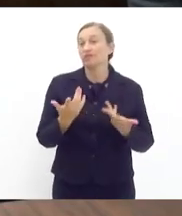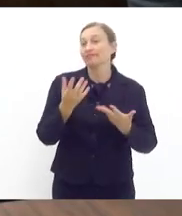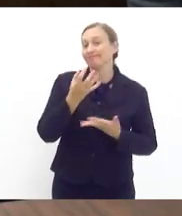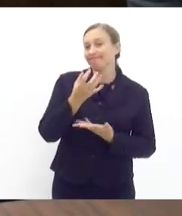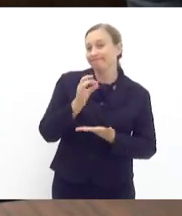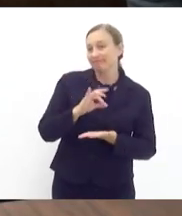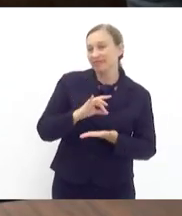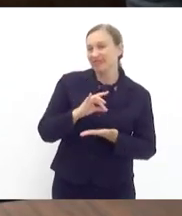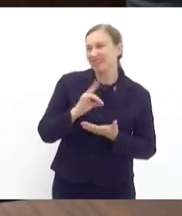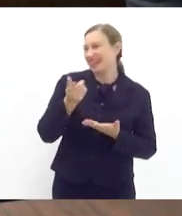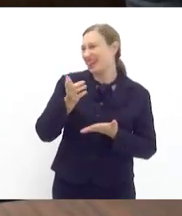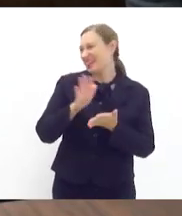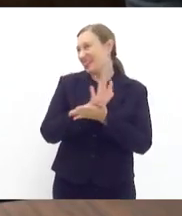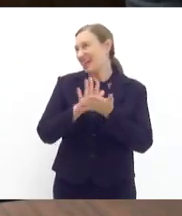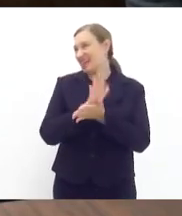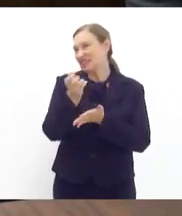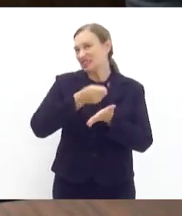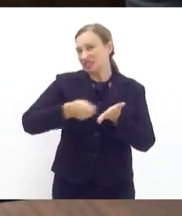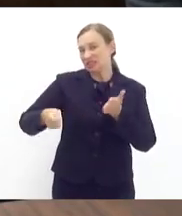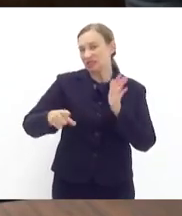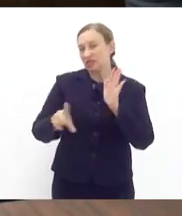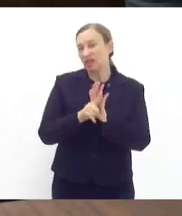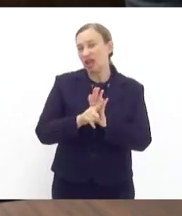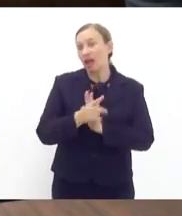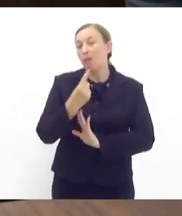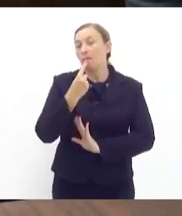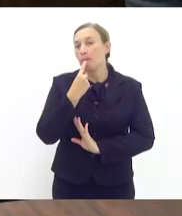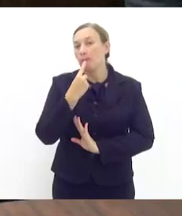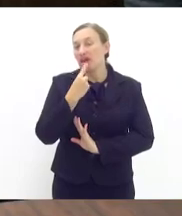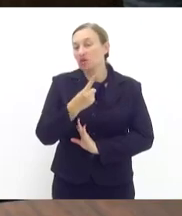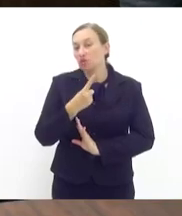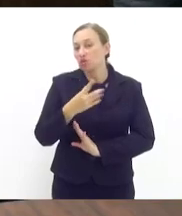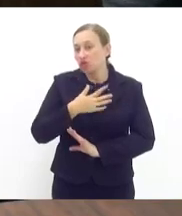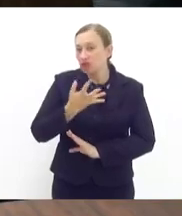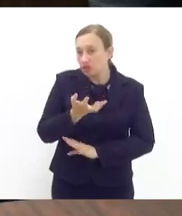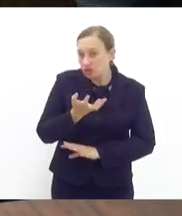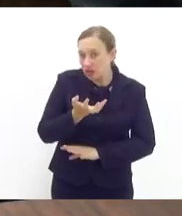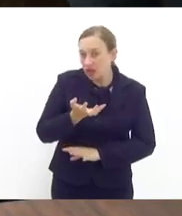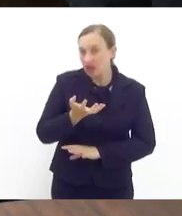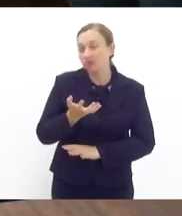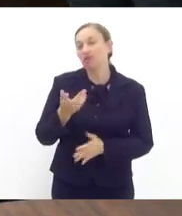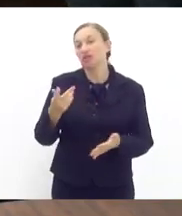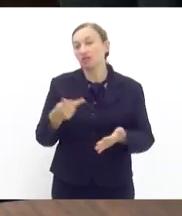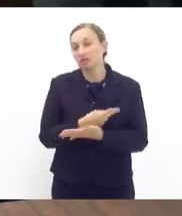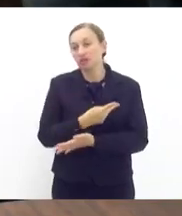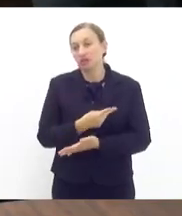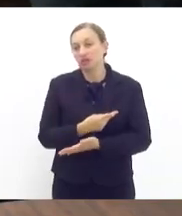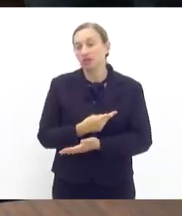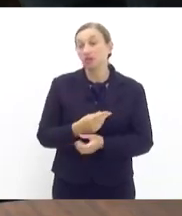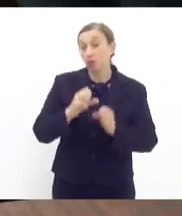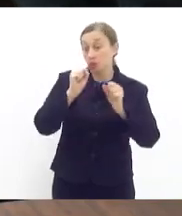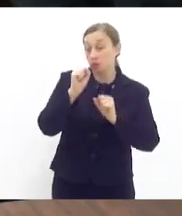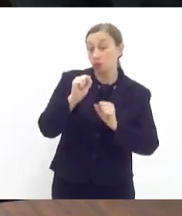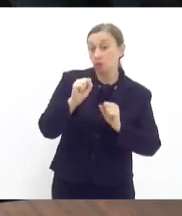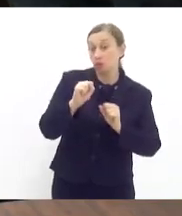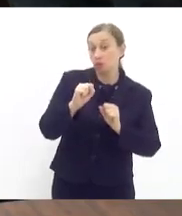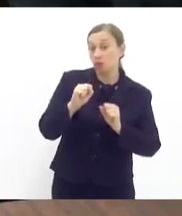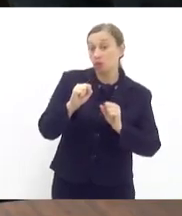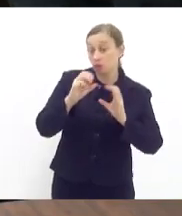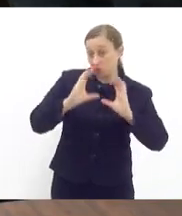não tem nada escrito na lei perto daquilo que nós gostaríamos que acontecesse com o cidadão que